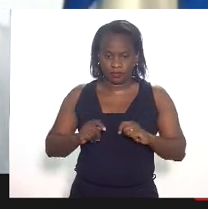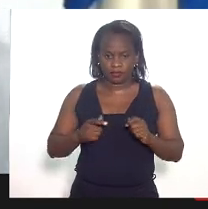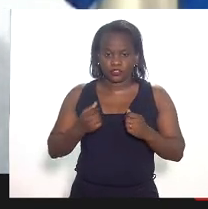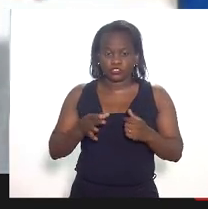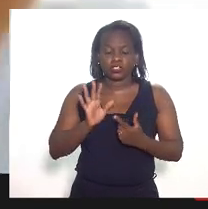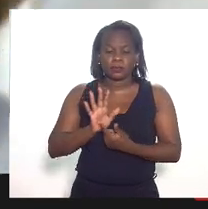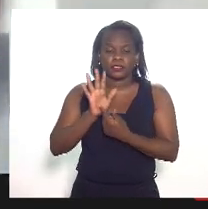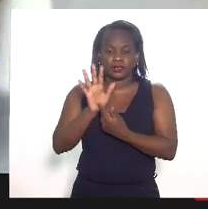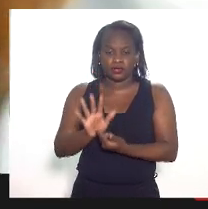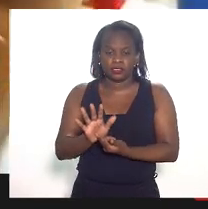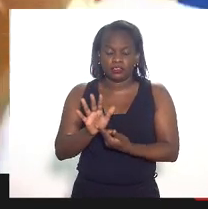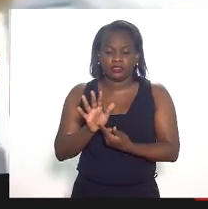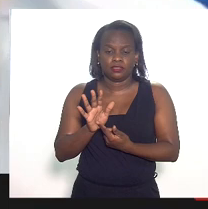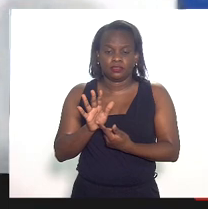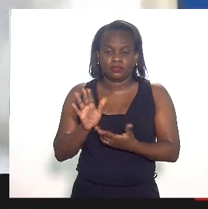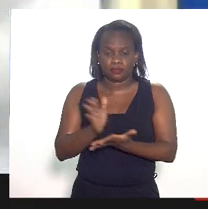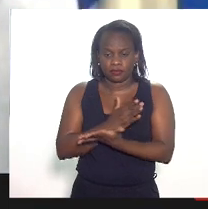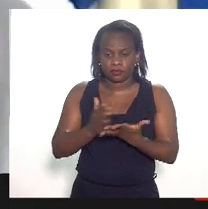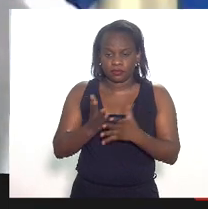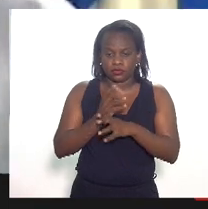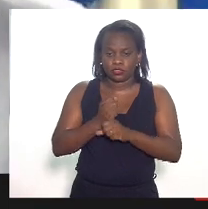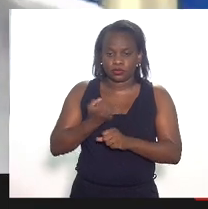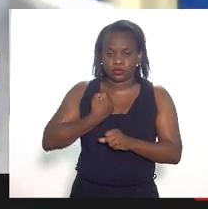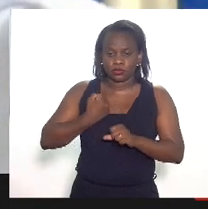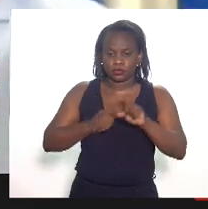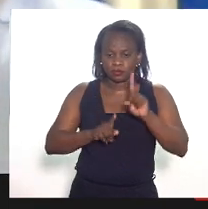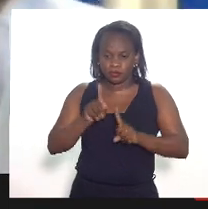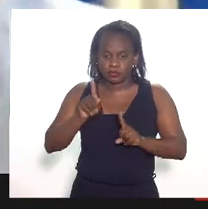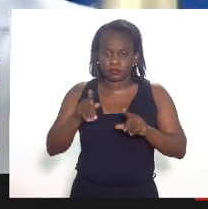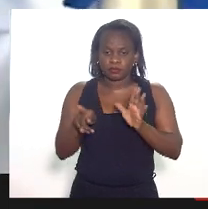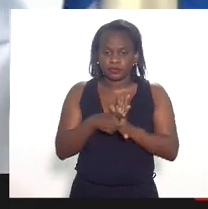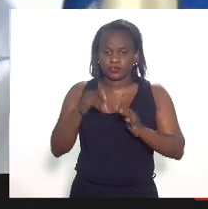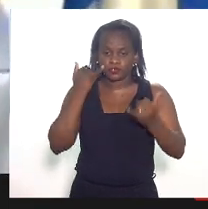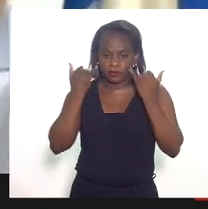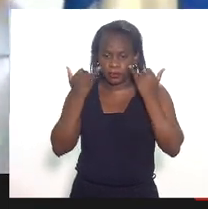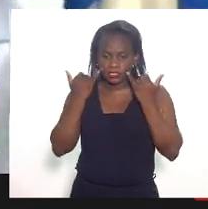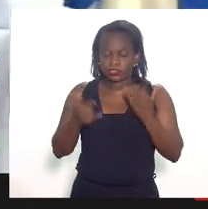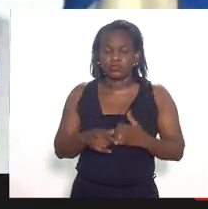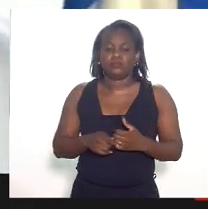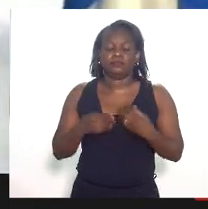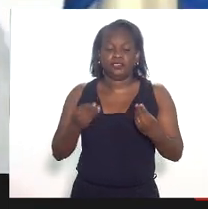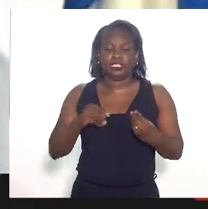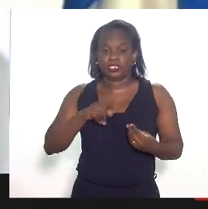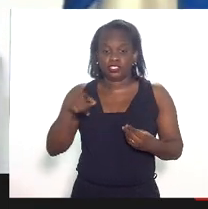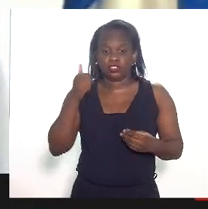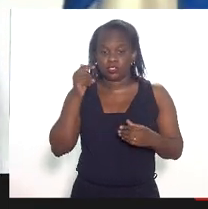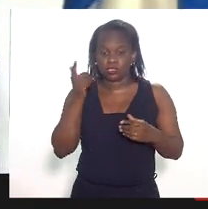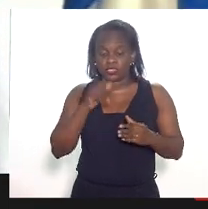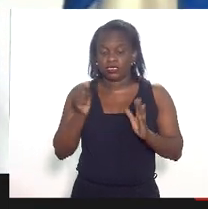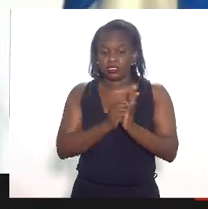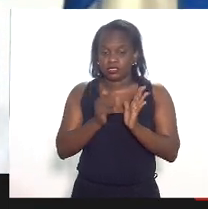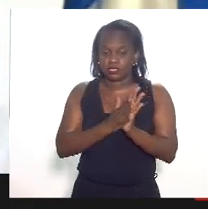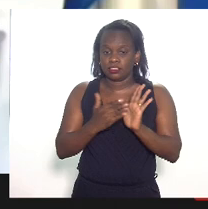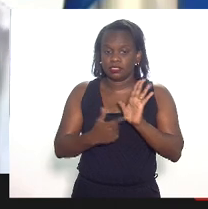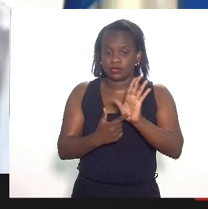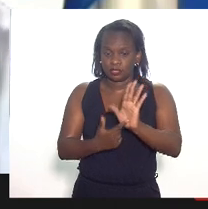só de apresentar alguns dados no sistema de informação para que a gente possa registrar aqui e